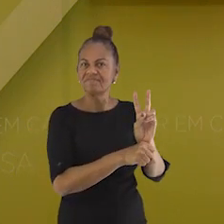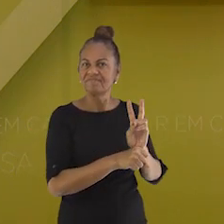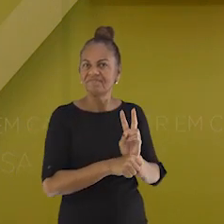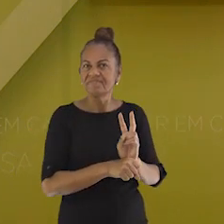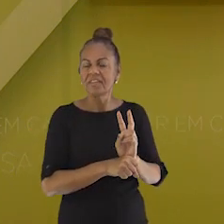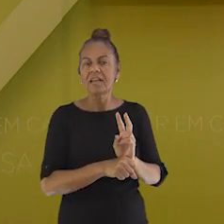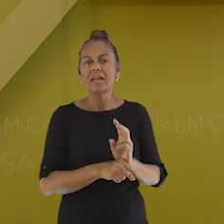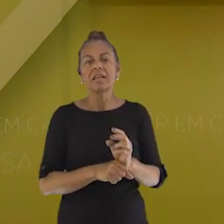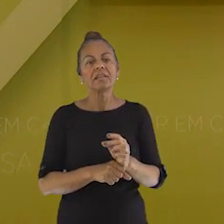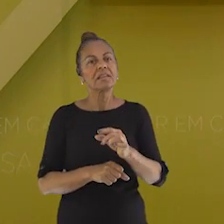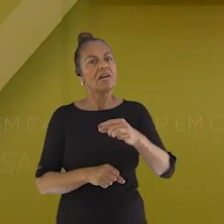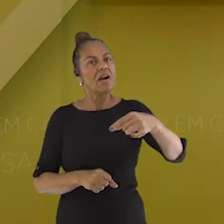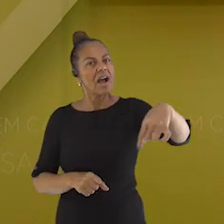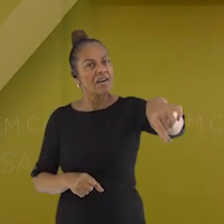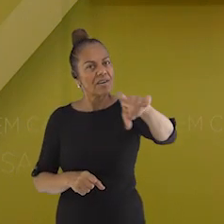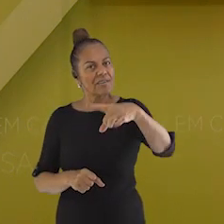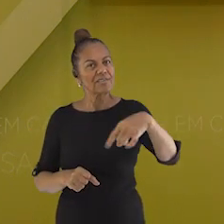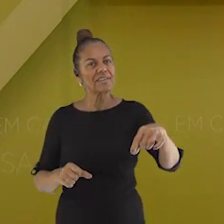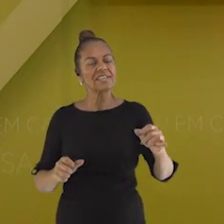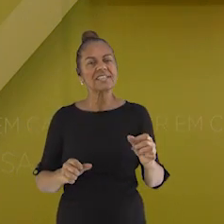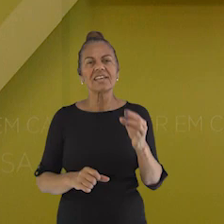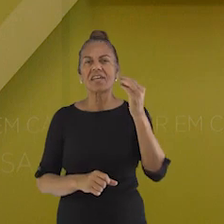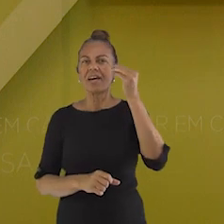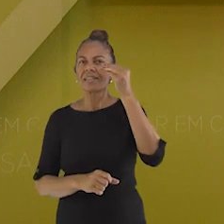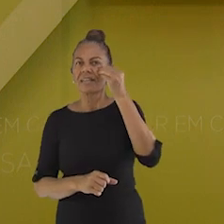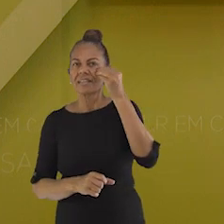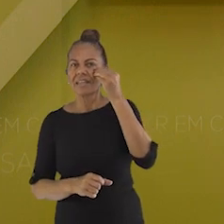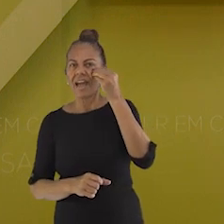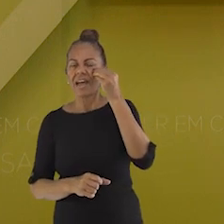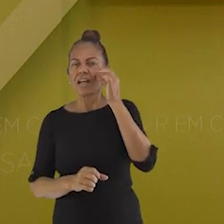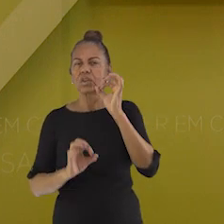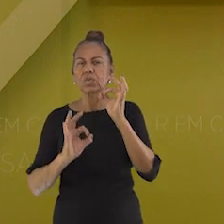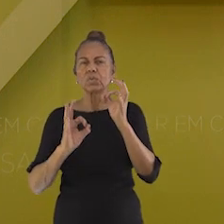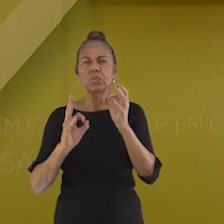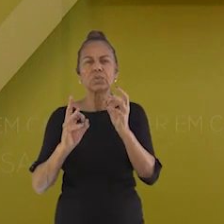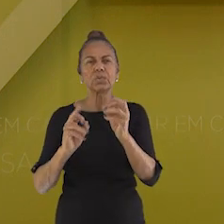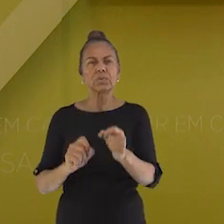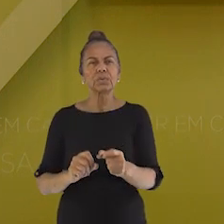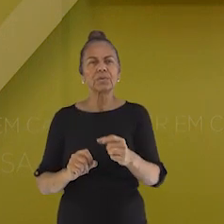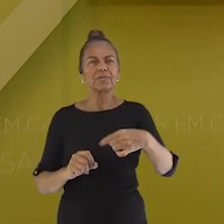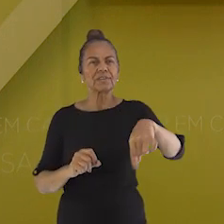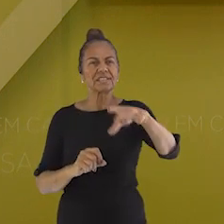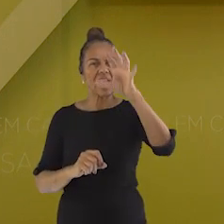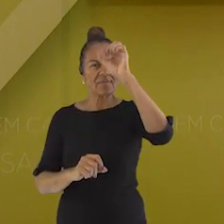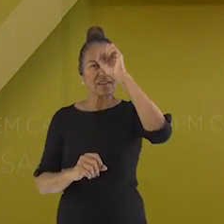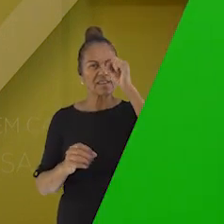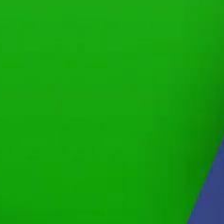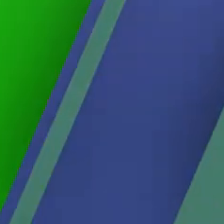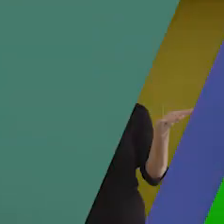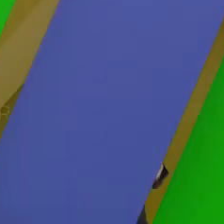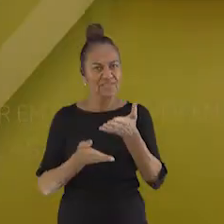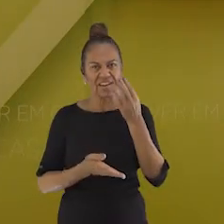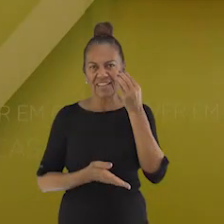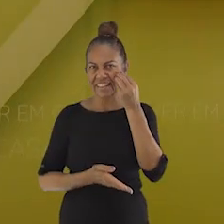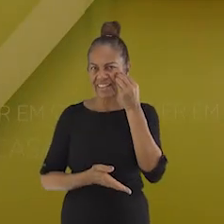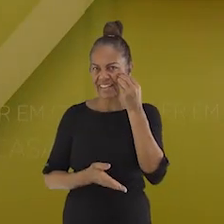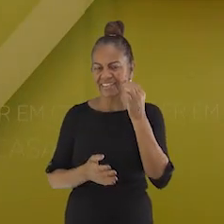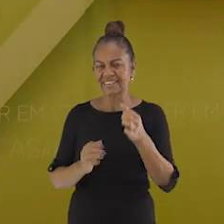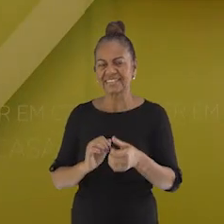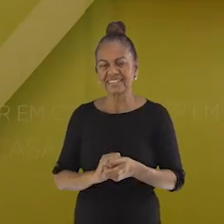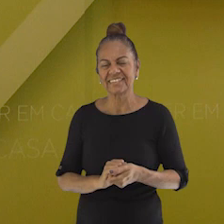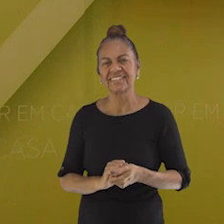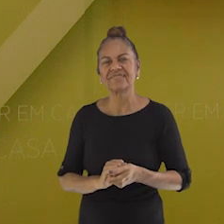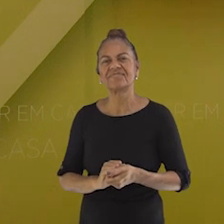conhecimento acerca do conteúdo que aprendemos hoje? Pegue seu material que vamos exercitar.